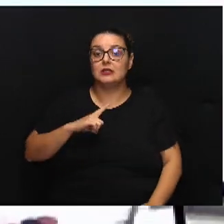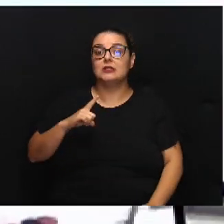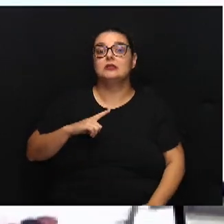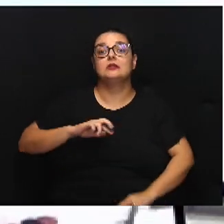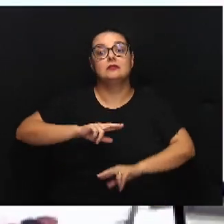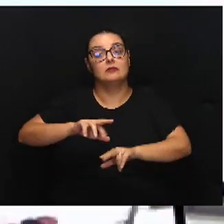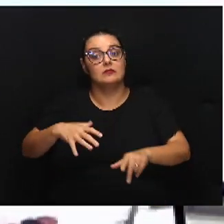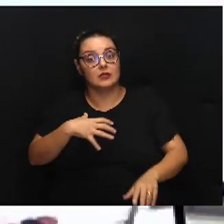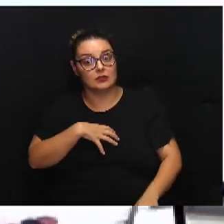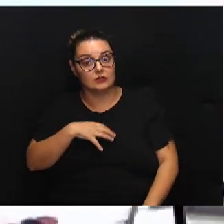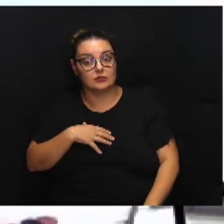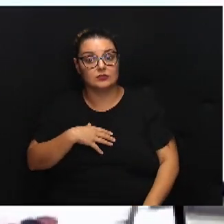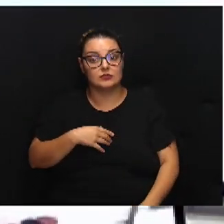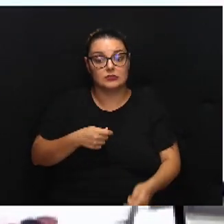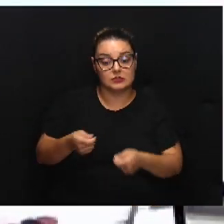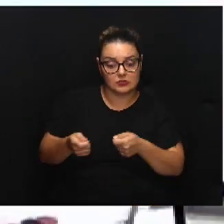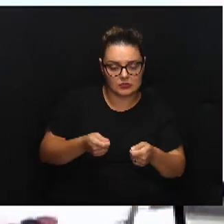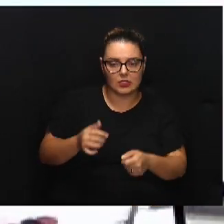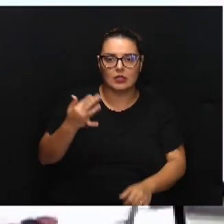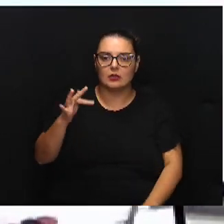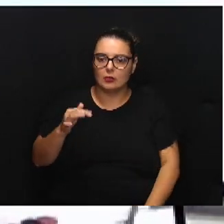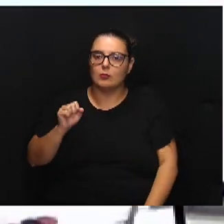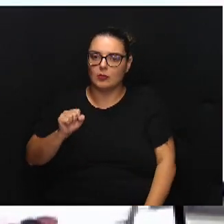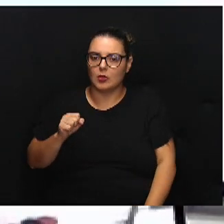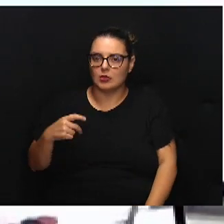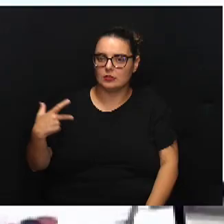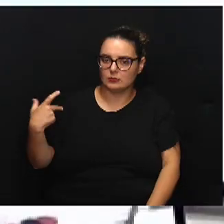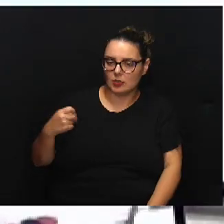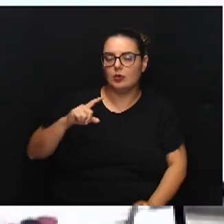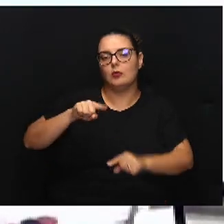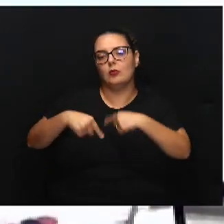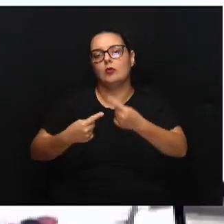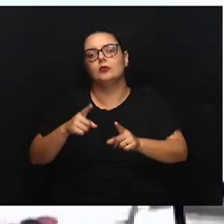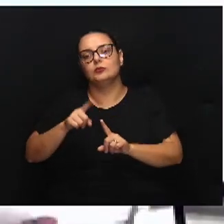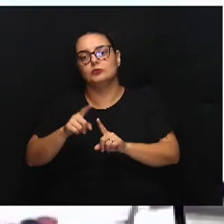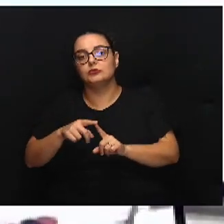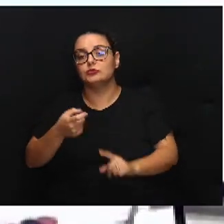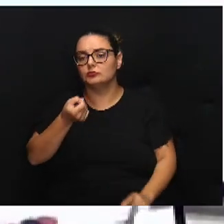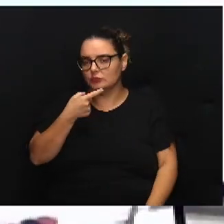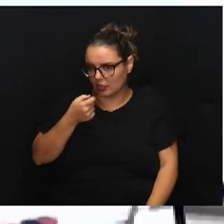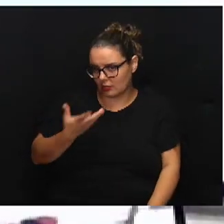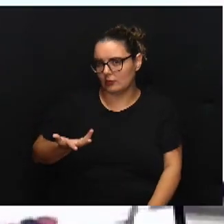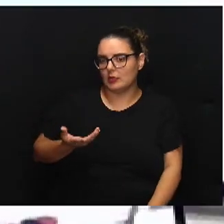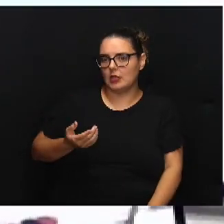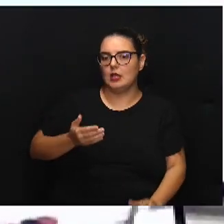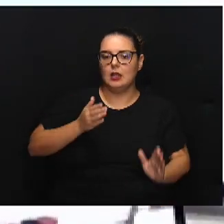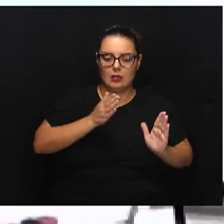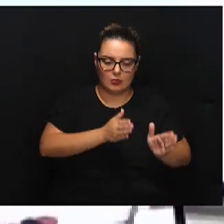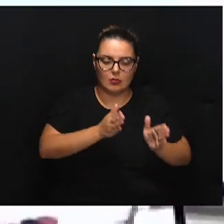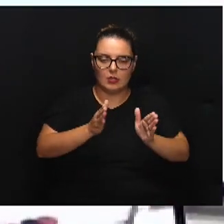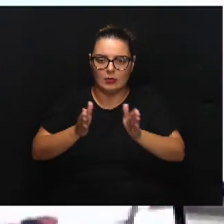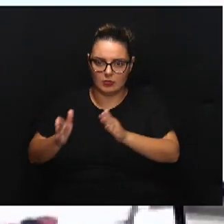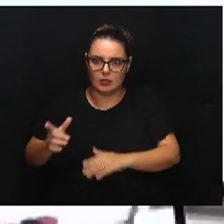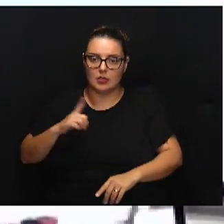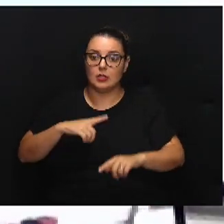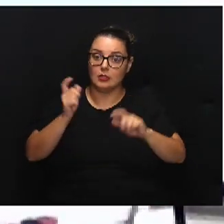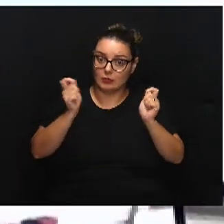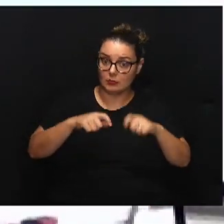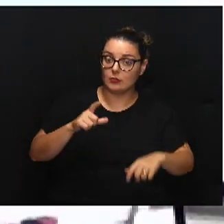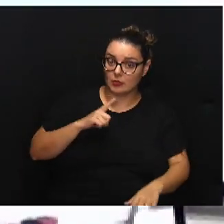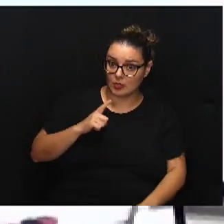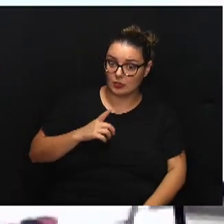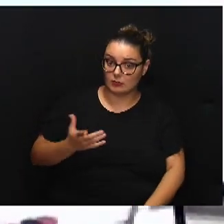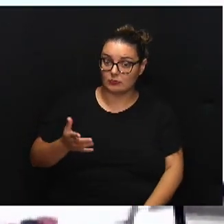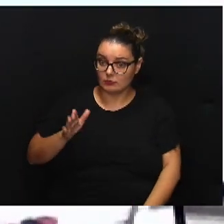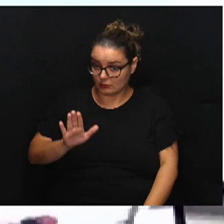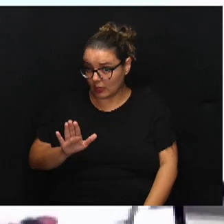maneiras de contornar essa dor, que pode ser analgesia, mas pode ser até outro tipo de medicamento. Então, a cada fase tem as suas possibilidades. Mas